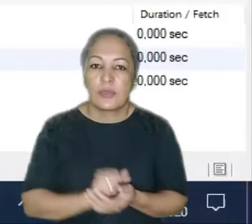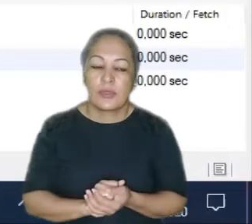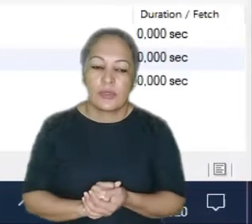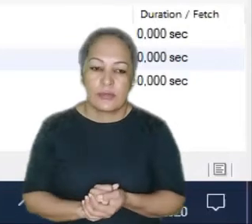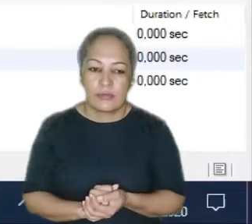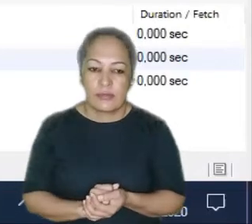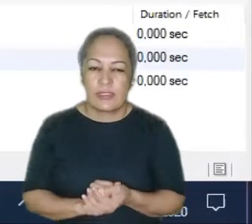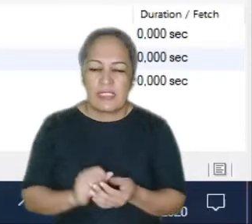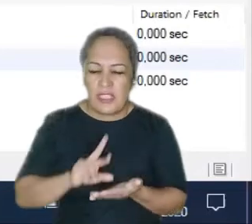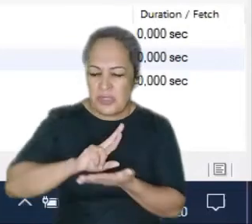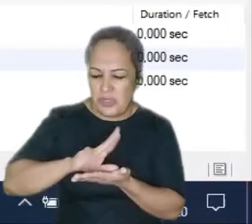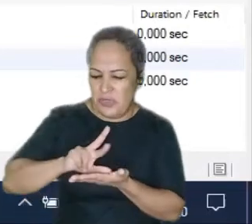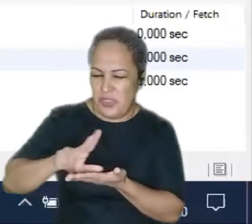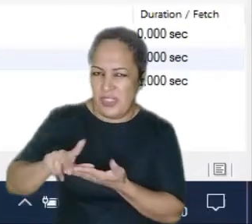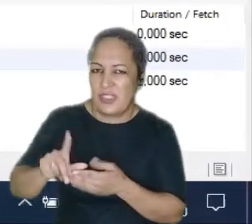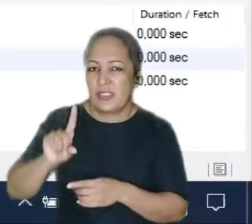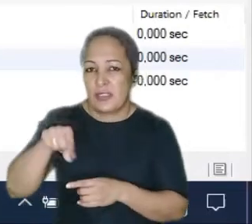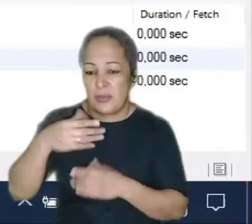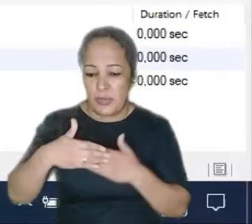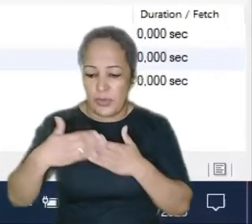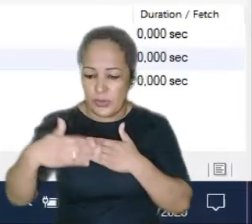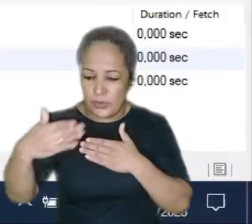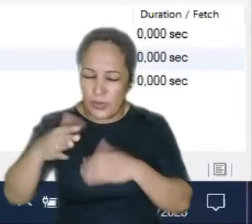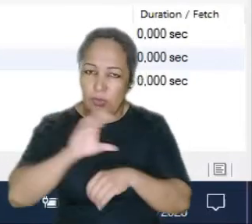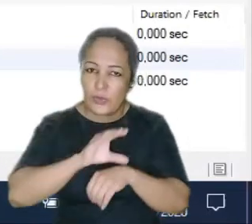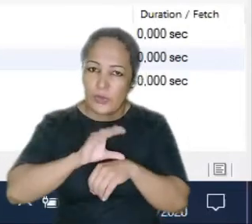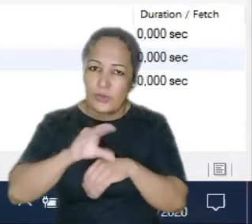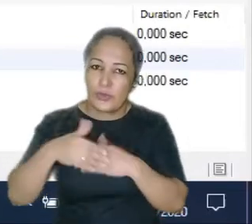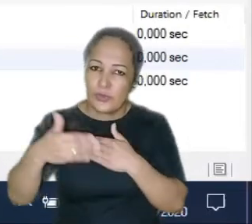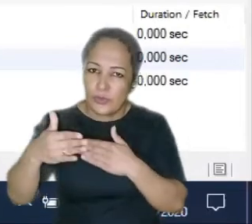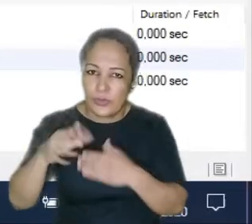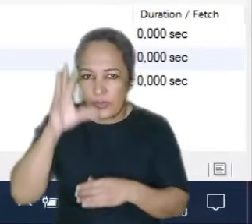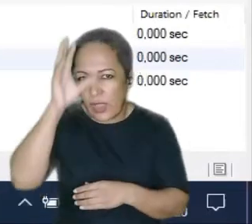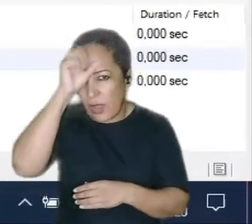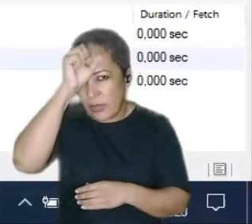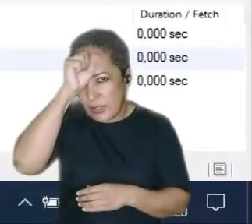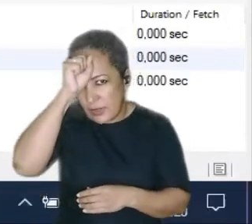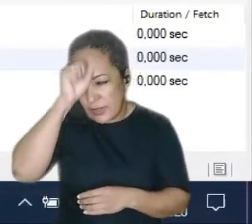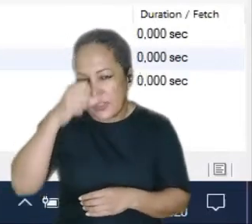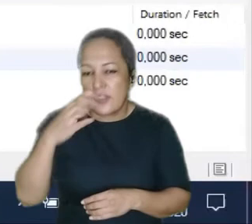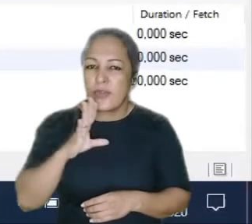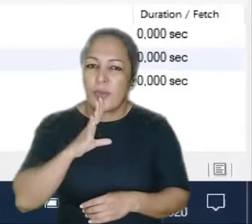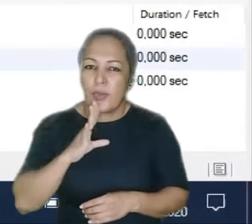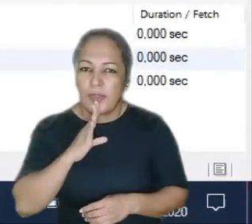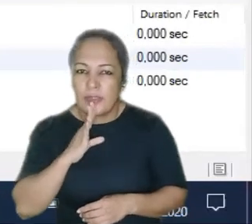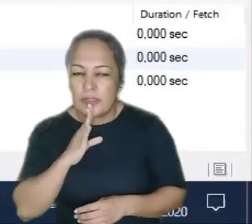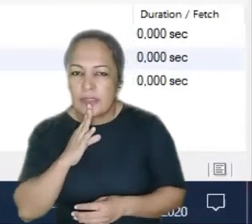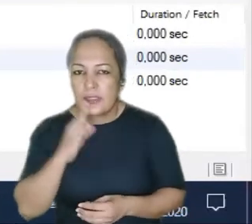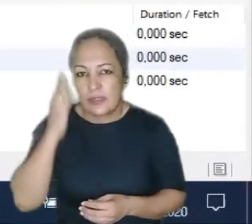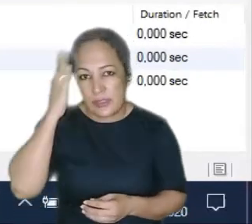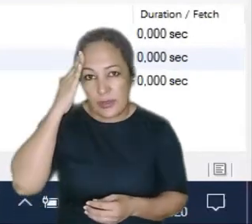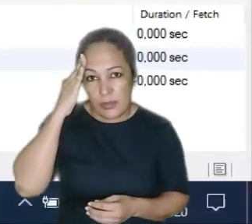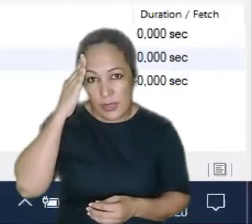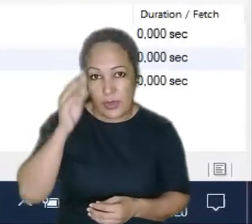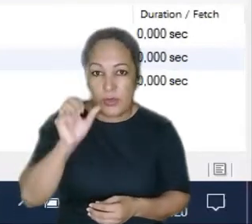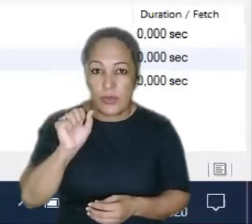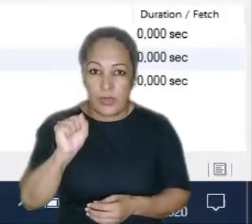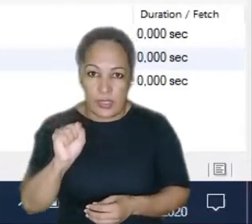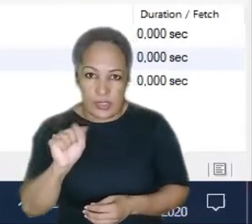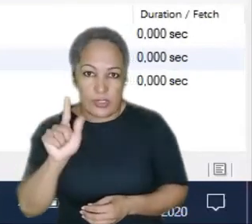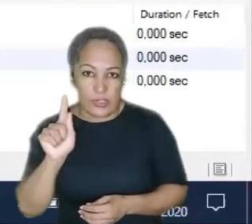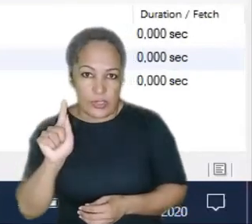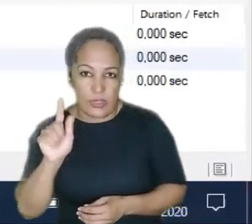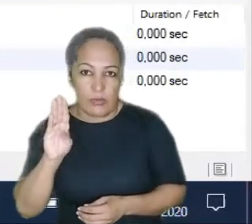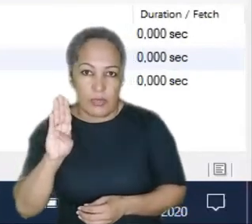que a gente vai vendo ao longo do curso, e aí a gente vai conhecendo o SGBD. Primeiro, eu quero que vocês saibam isso, e já